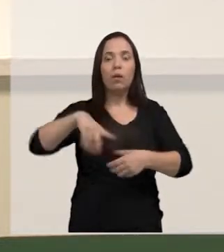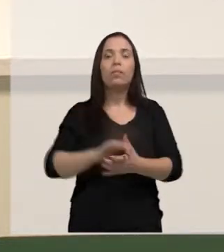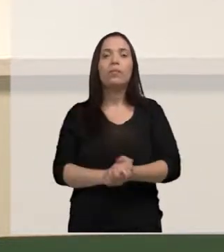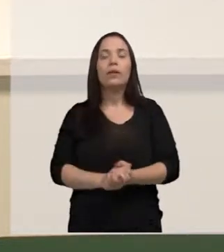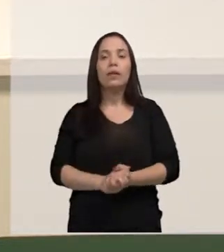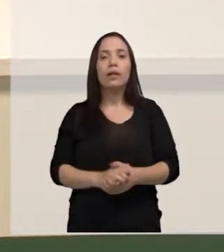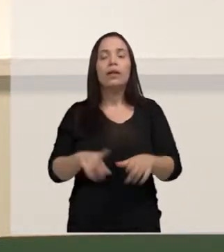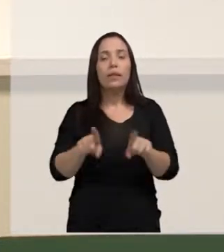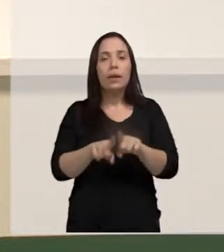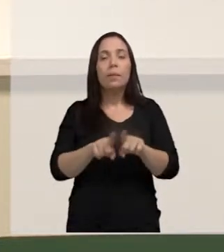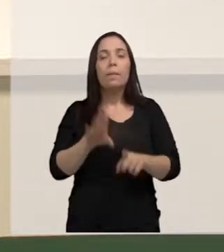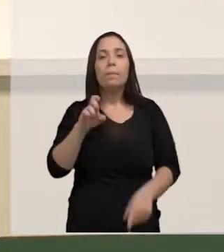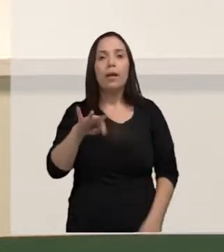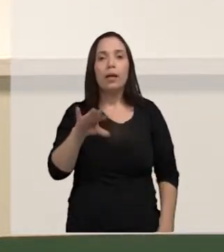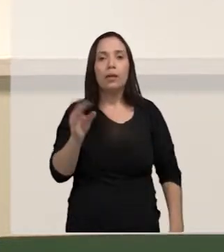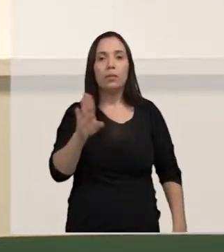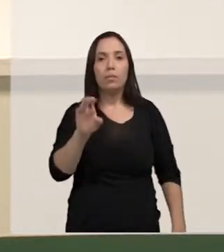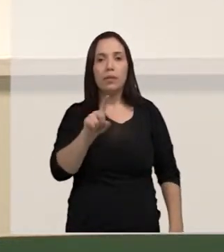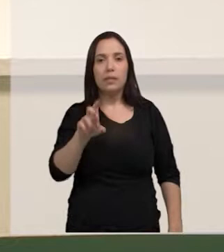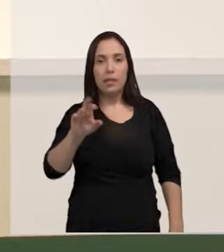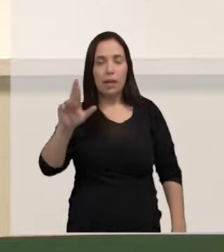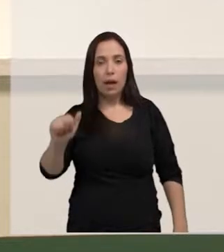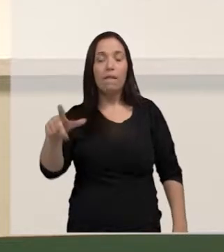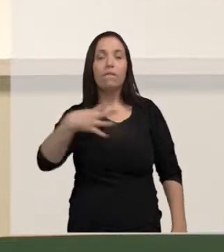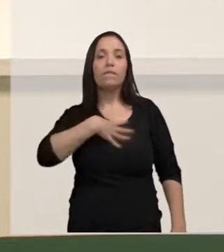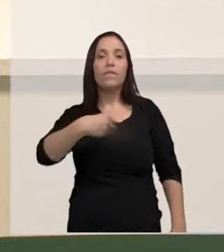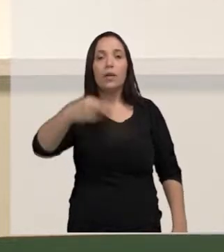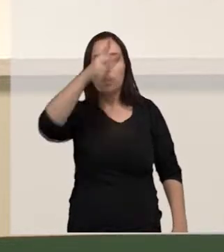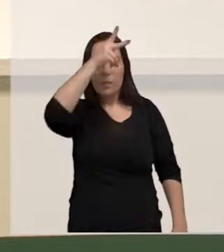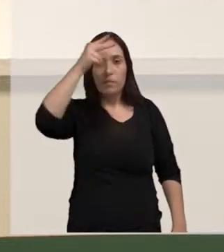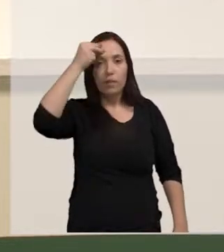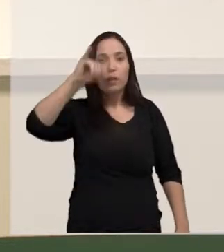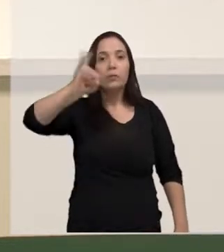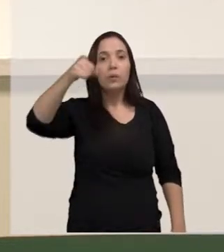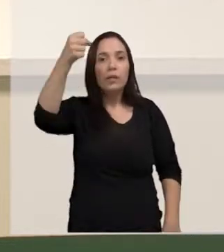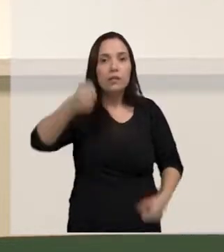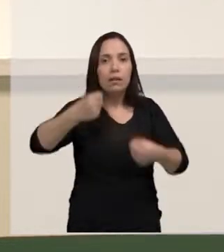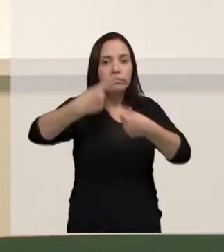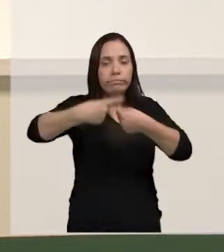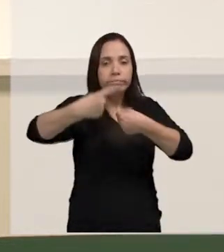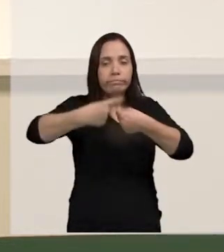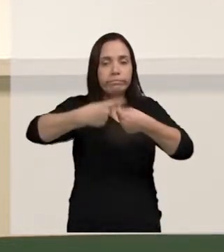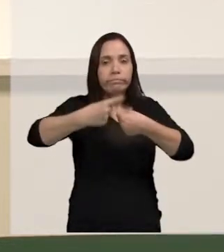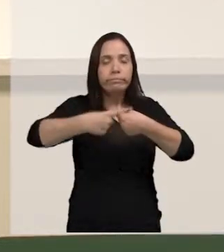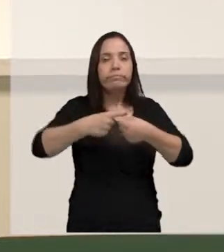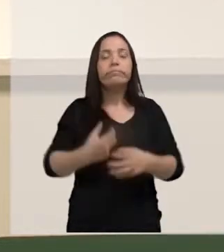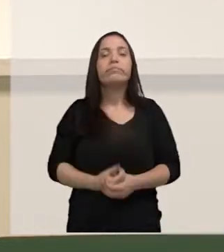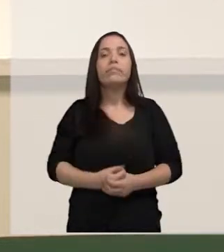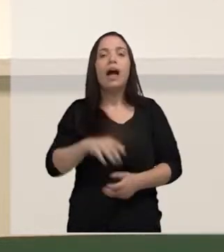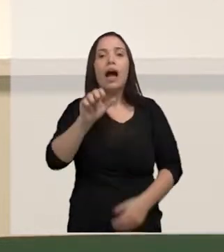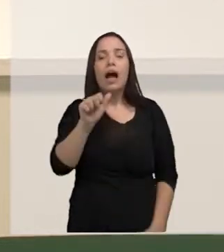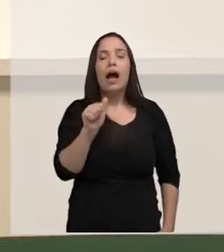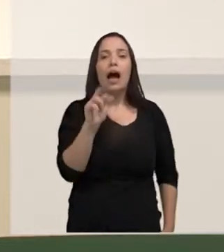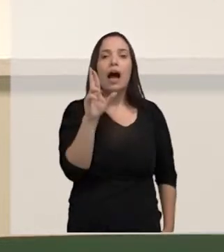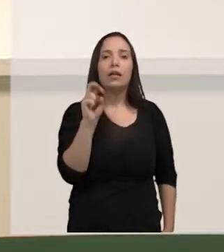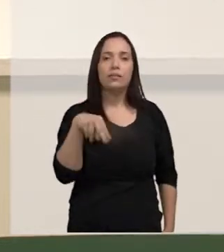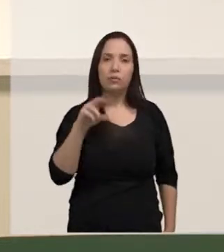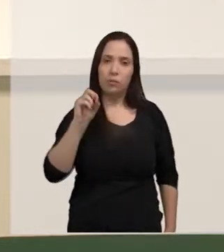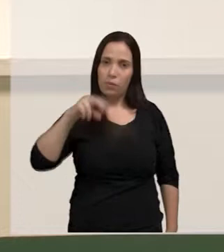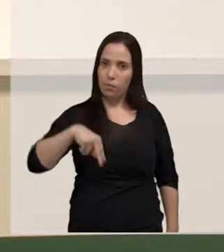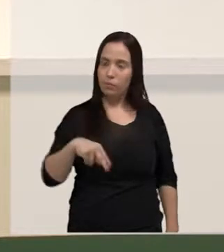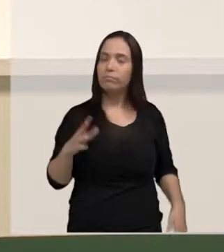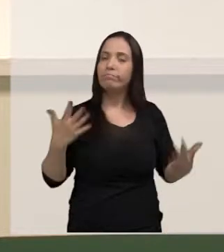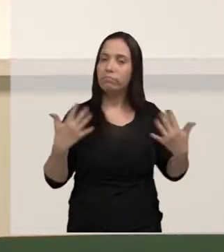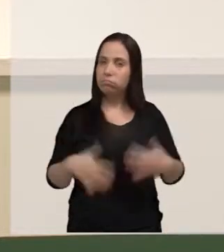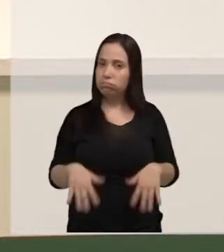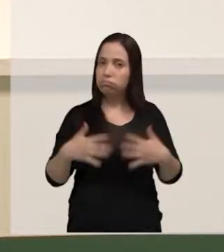temos o Pedro Bezerra, né? Filho do prefeito de Juazeiro do Norte. Força da prefeitura de Juazeiro do Norte. Vamos lá. E do próprio Arnon, né? O Arnon do prefeito,